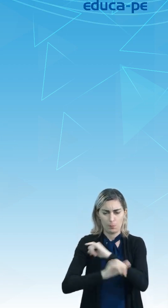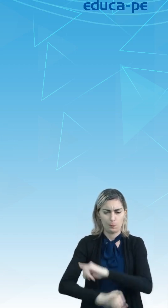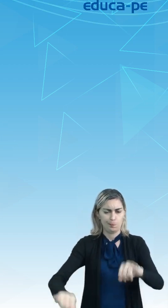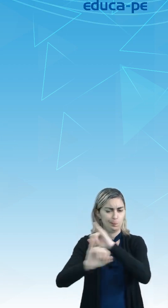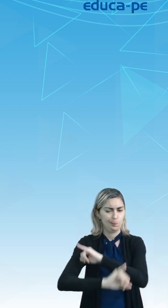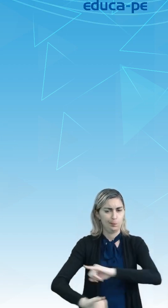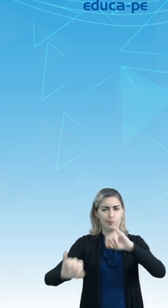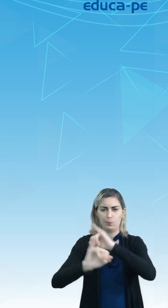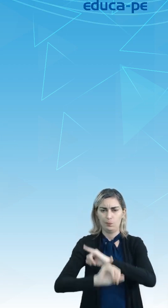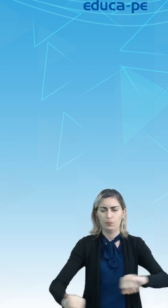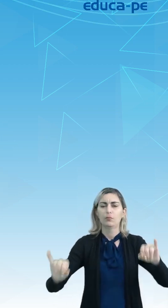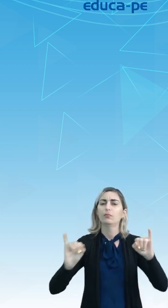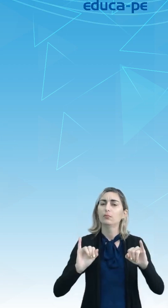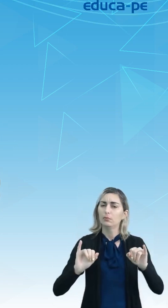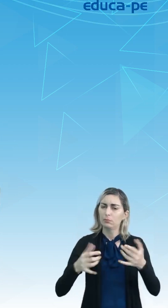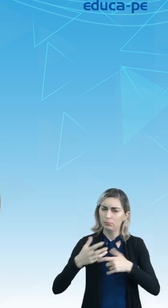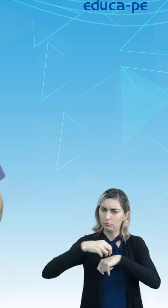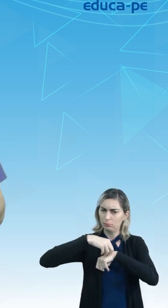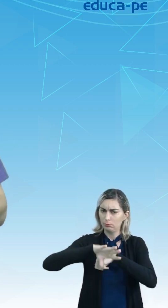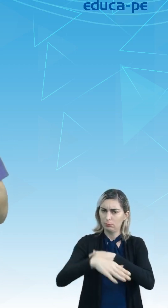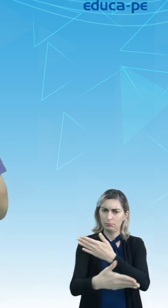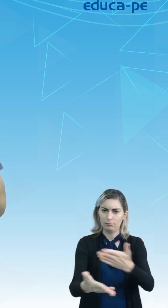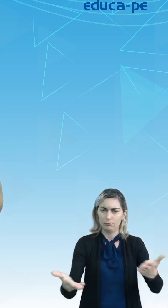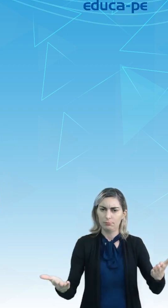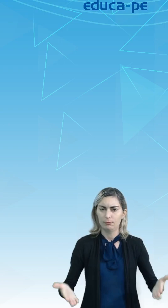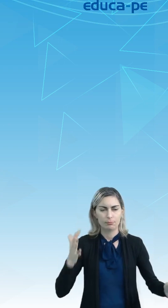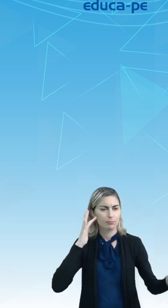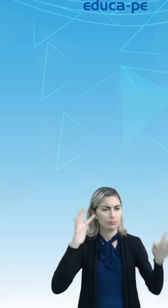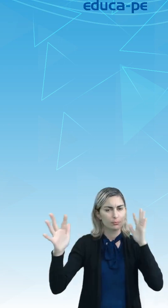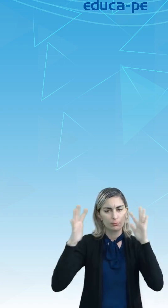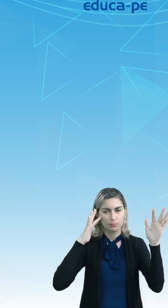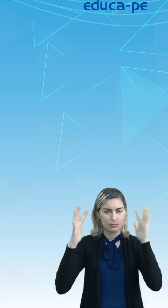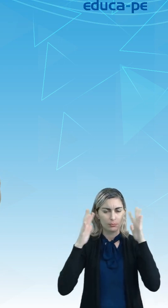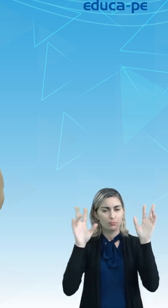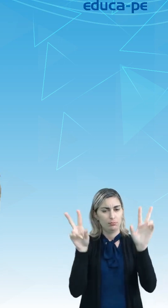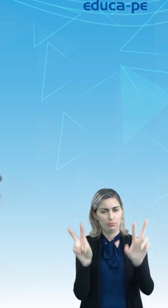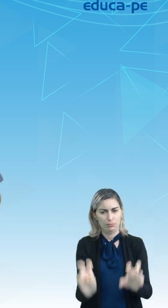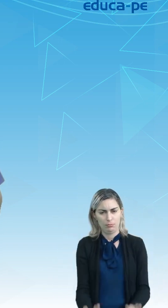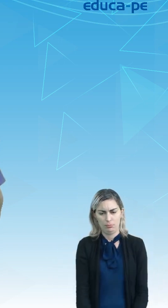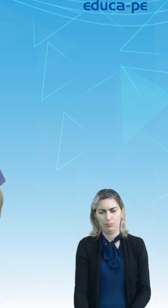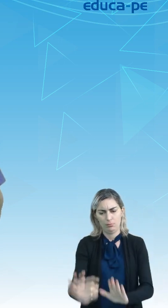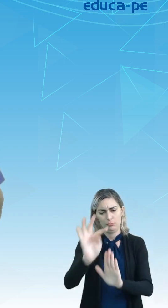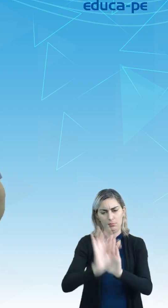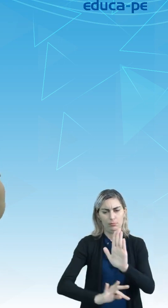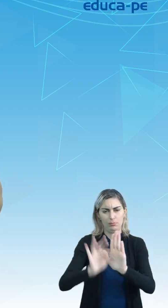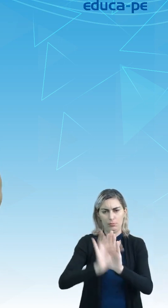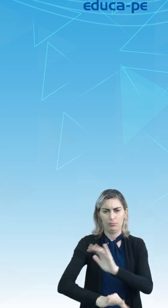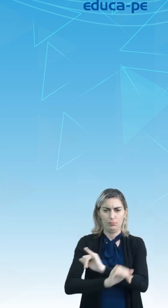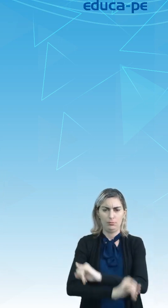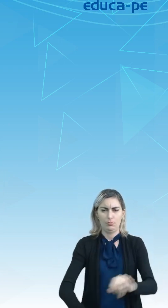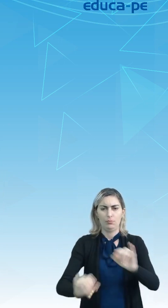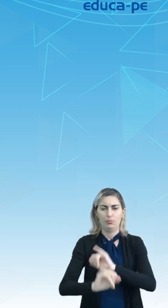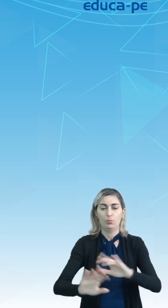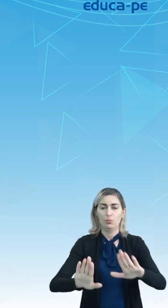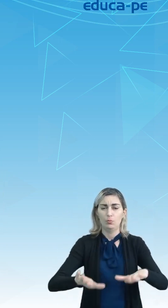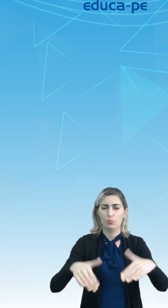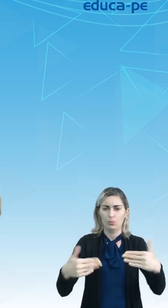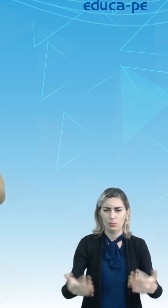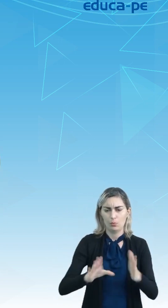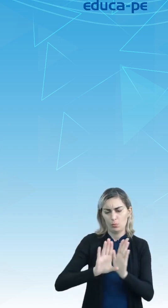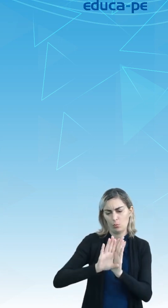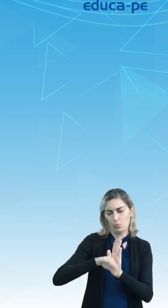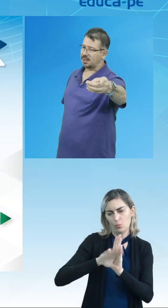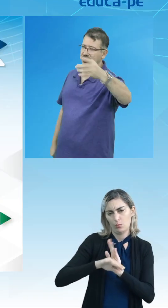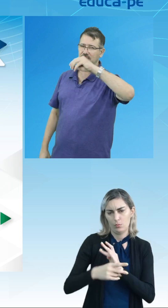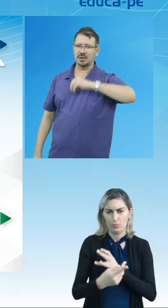campanha publicitária e trago para vocês essa reflexão sobre os textos publicitários. Qual é o conceito